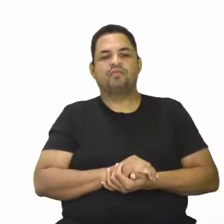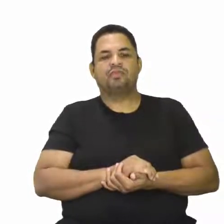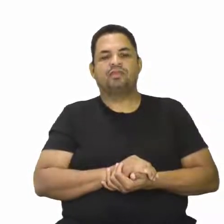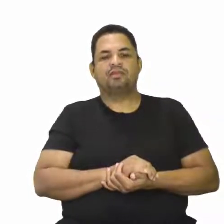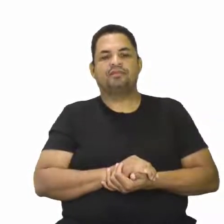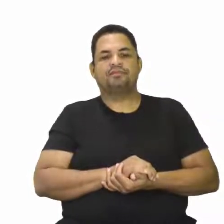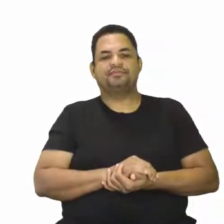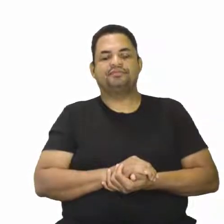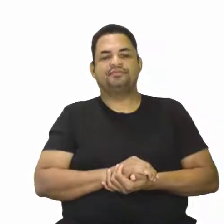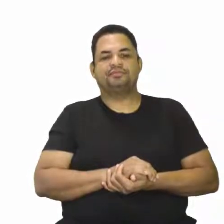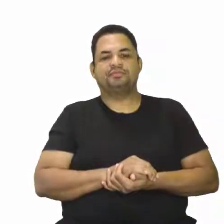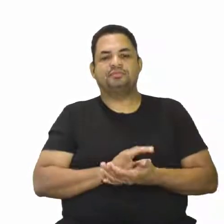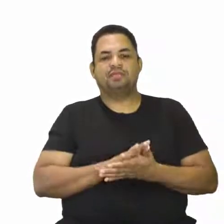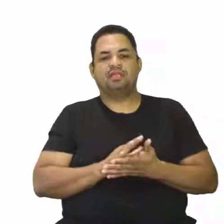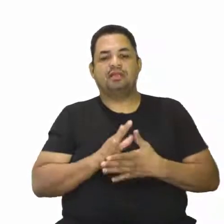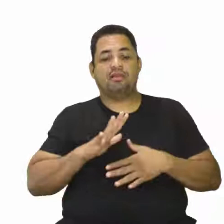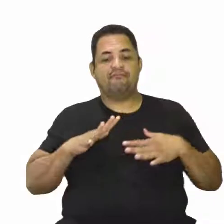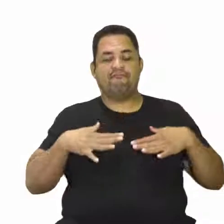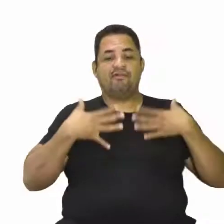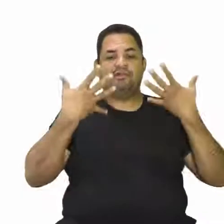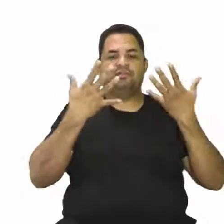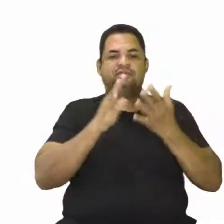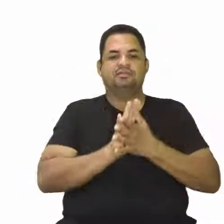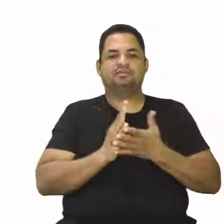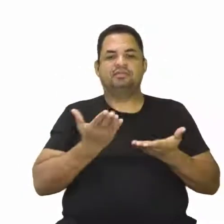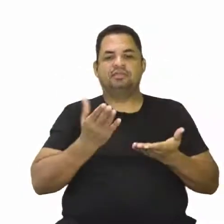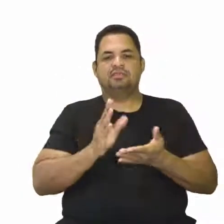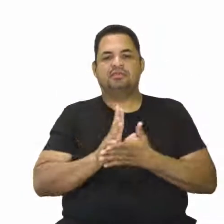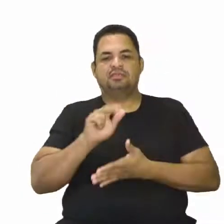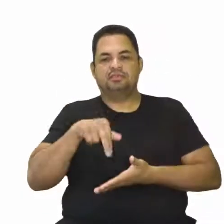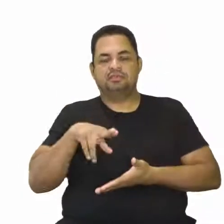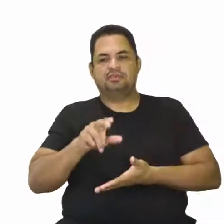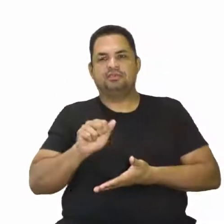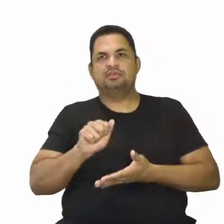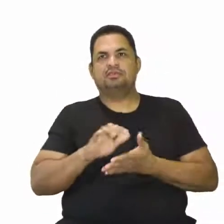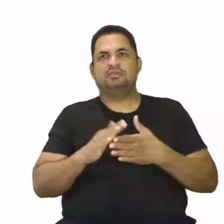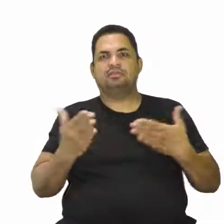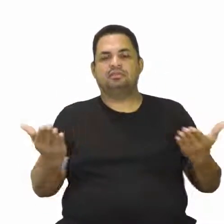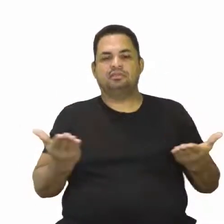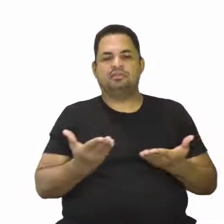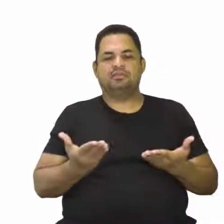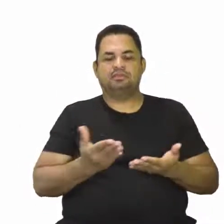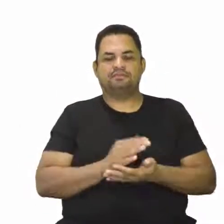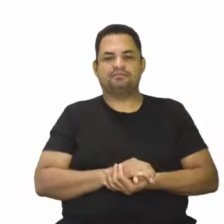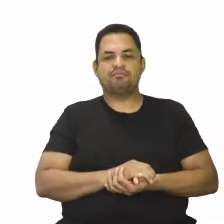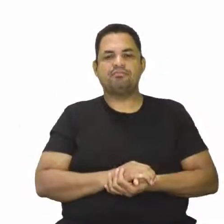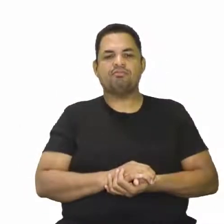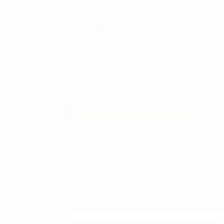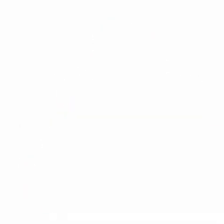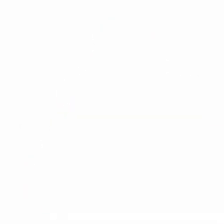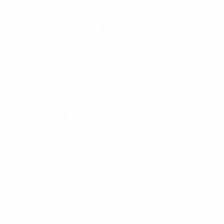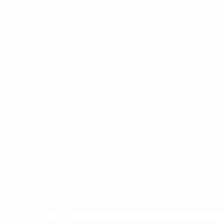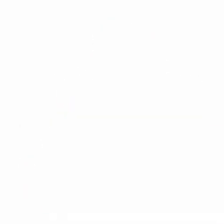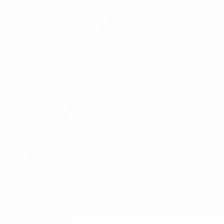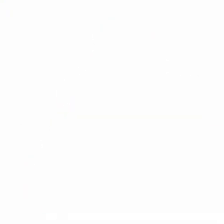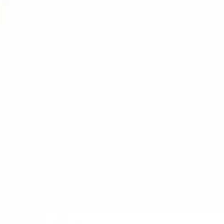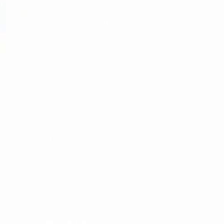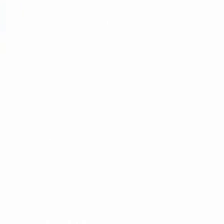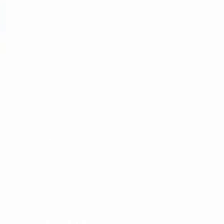la fiesta de Ana. Por suposto, vou à festa de Ana.